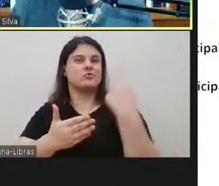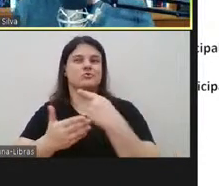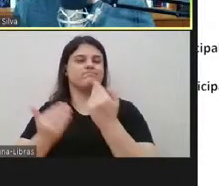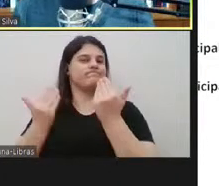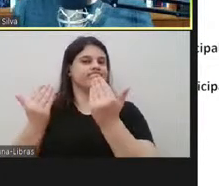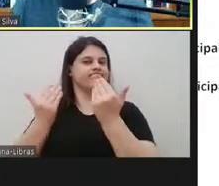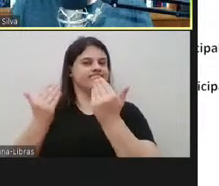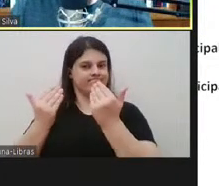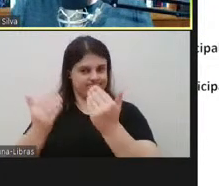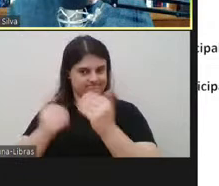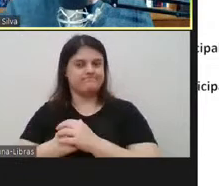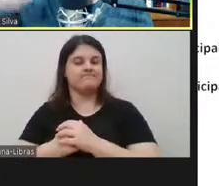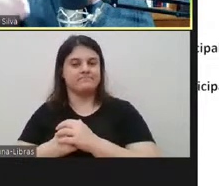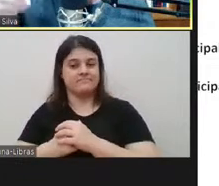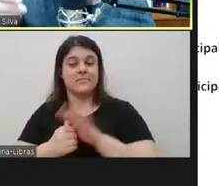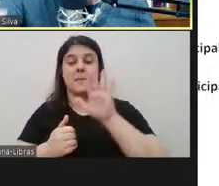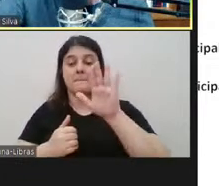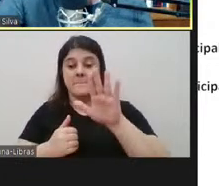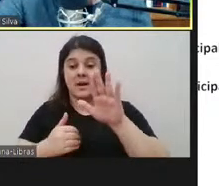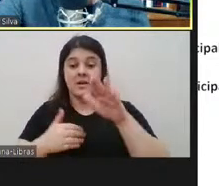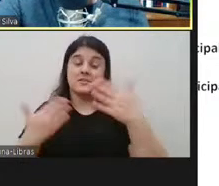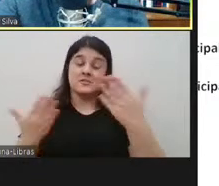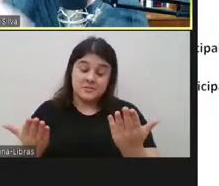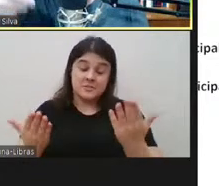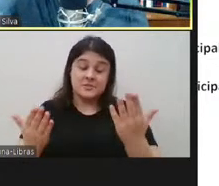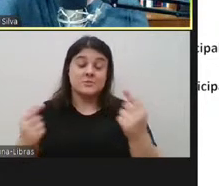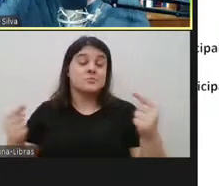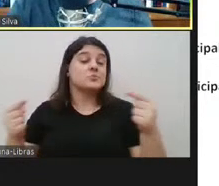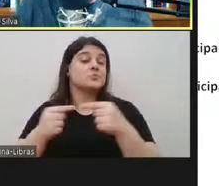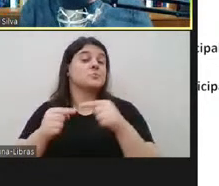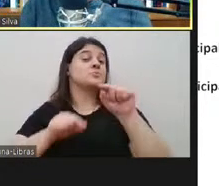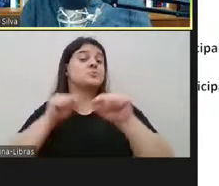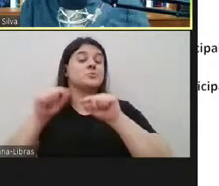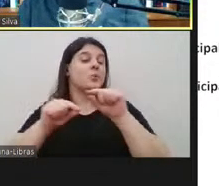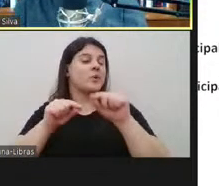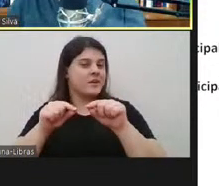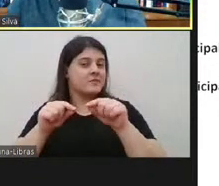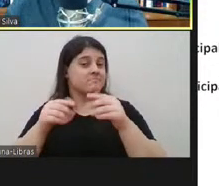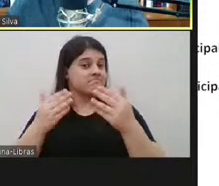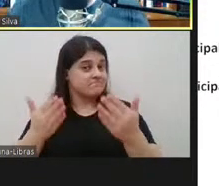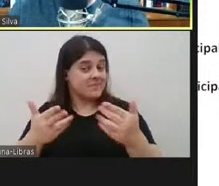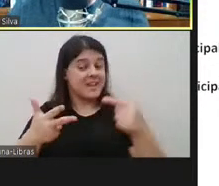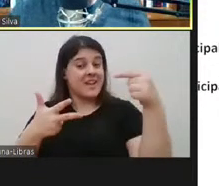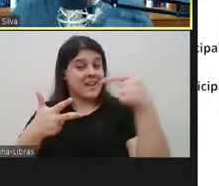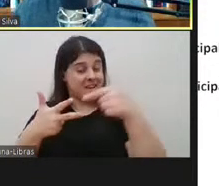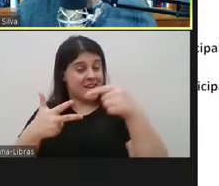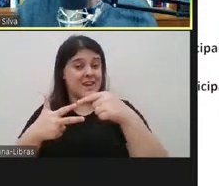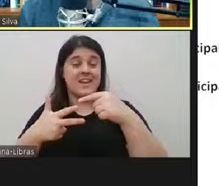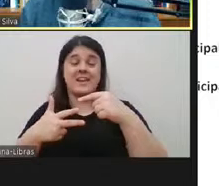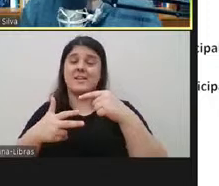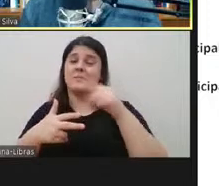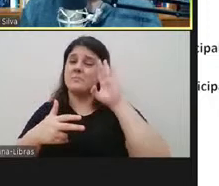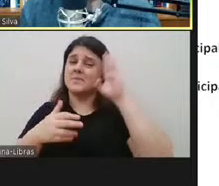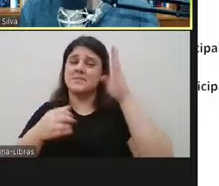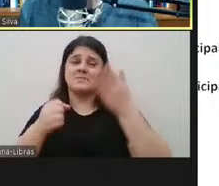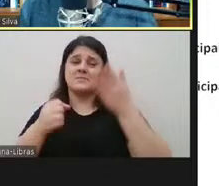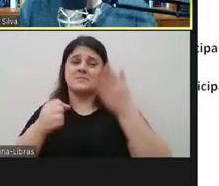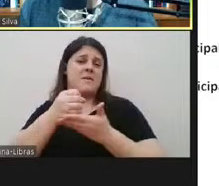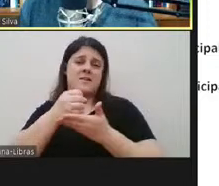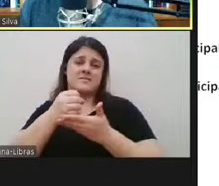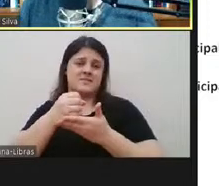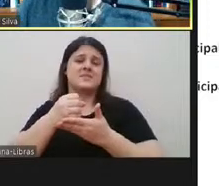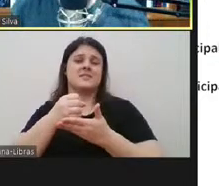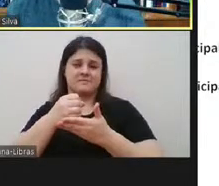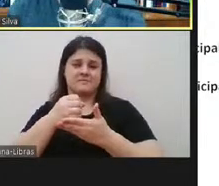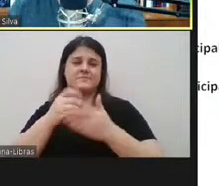na população brasileira mas que paradoxalmente Ou seja contraditoriamente é o poder base da Democracia né